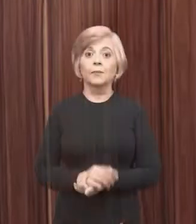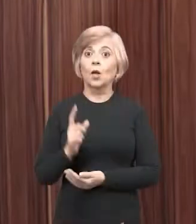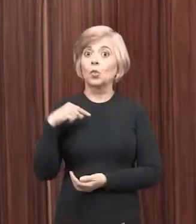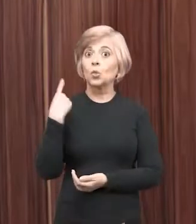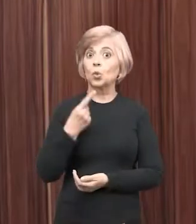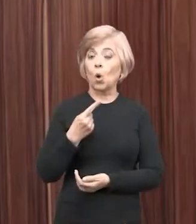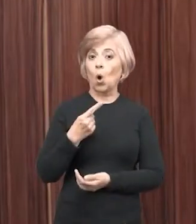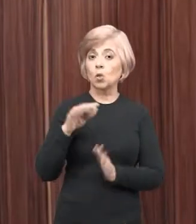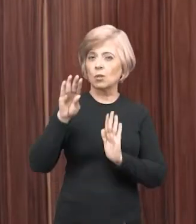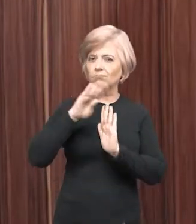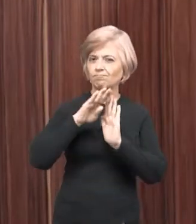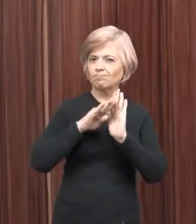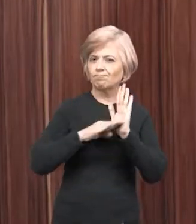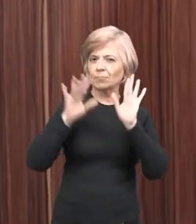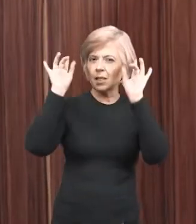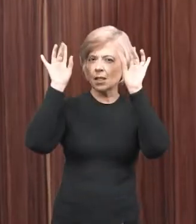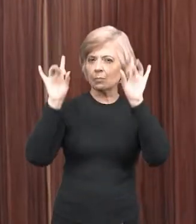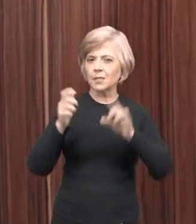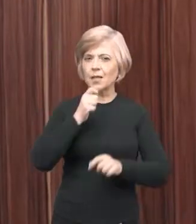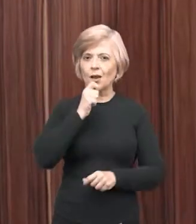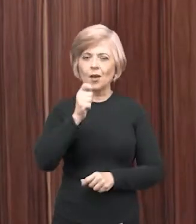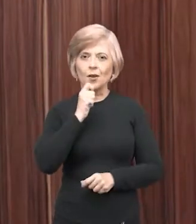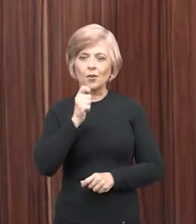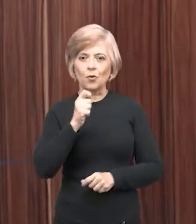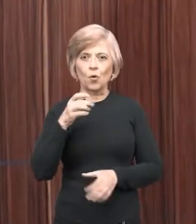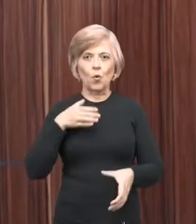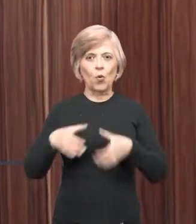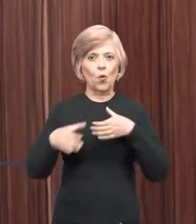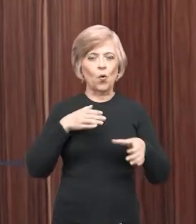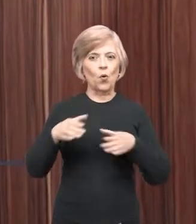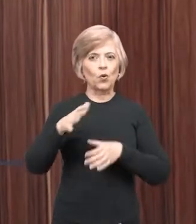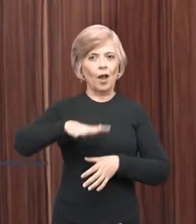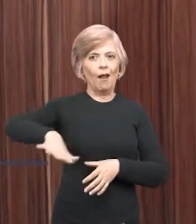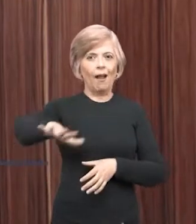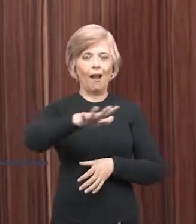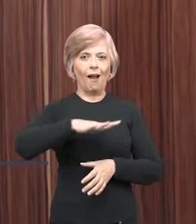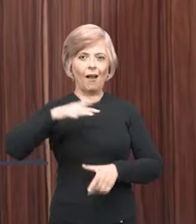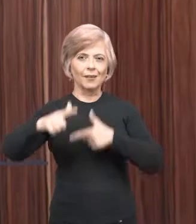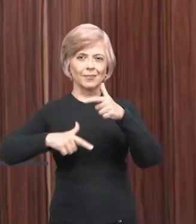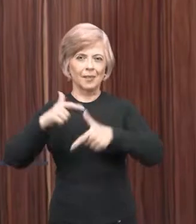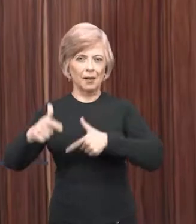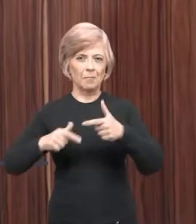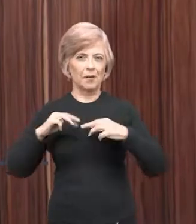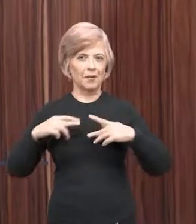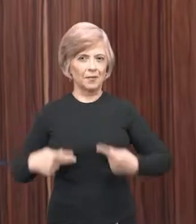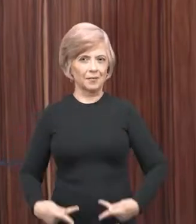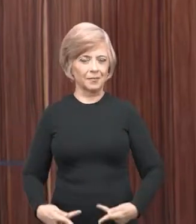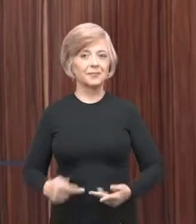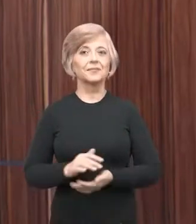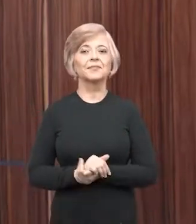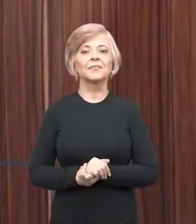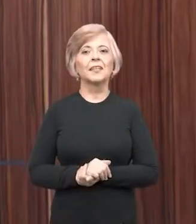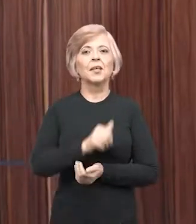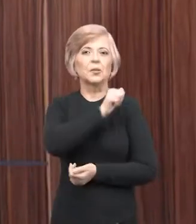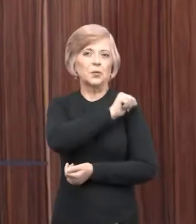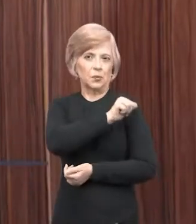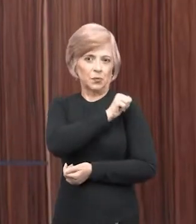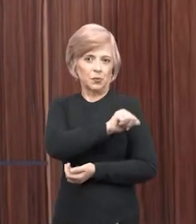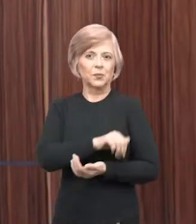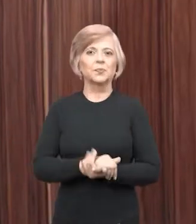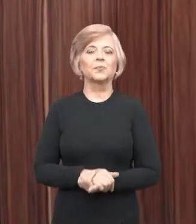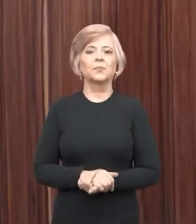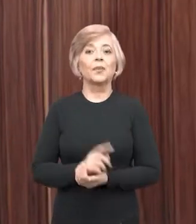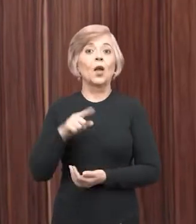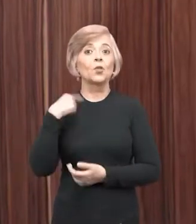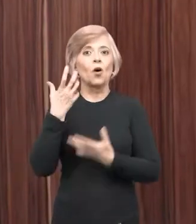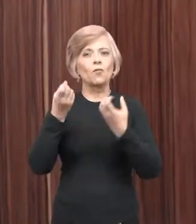Na nossa série especial de entrevistas com os coordenadores das áreas de atuação do Ministério Público do Estado do Rio de Janeiro, nós vamos